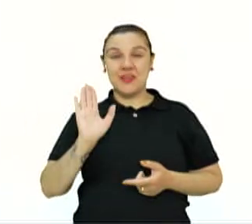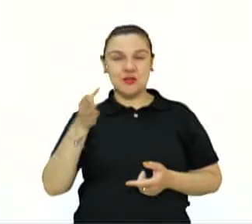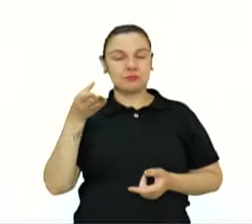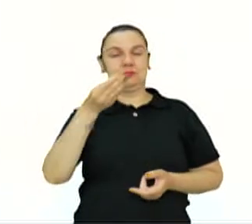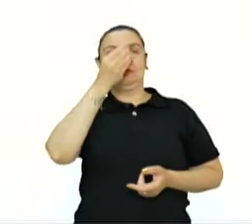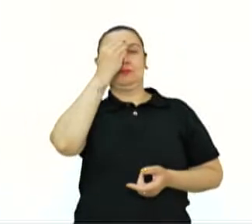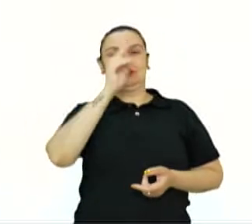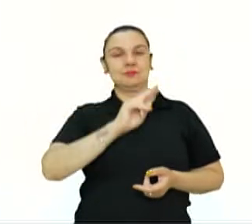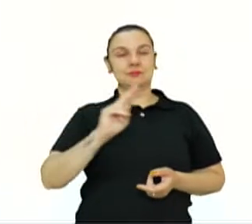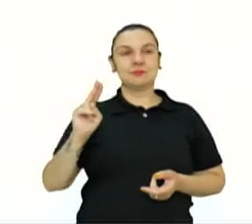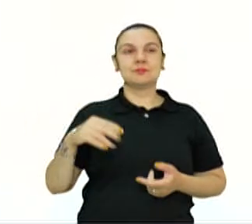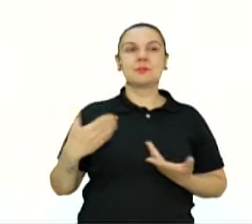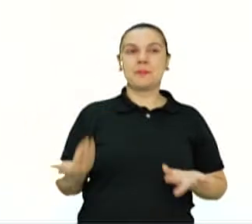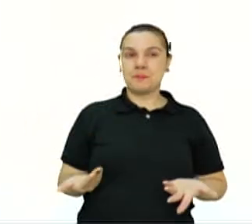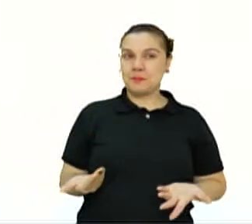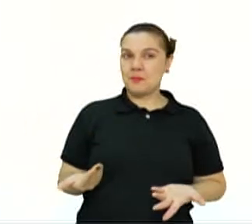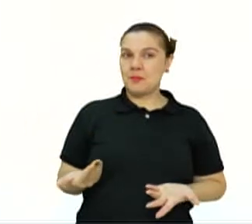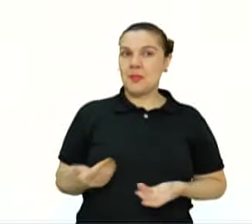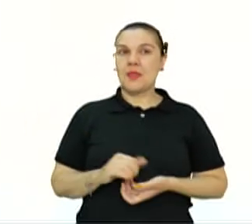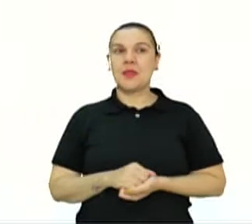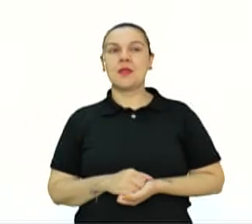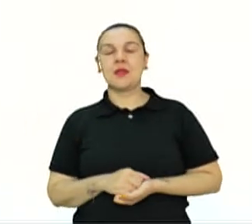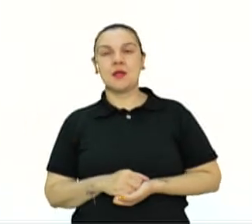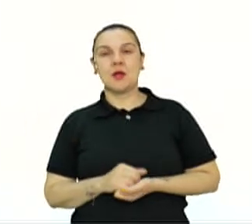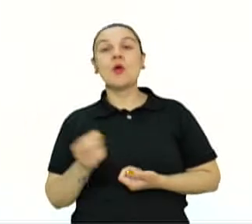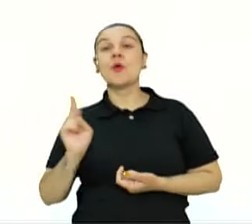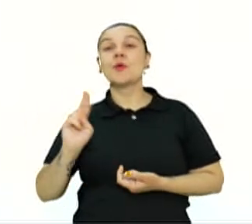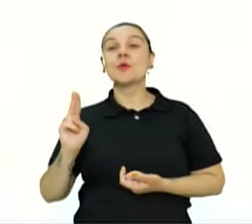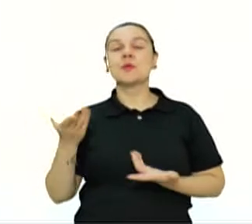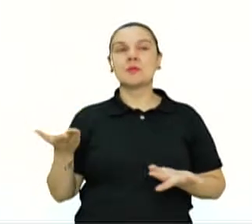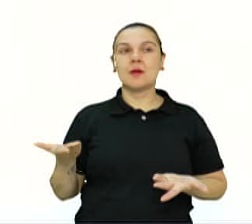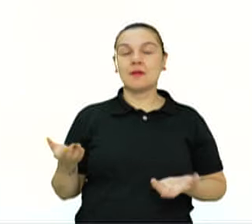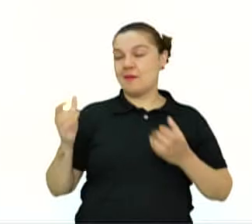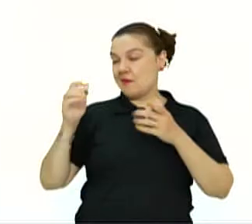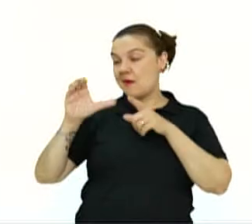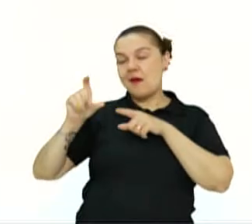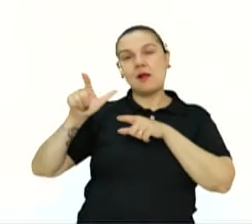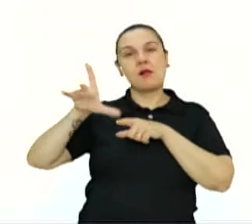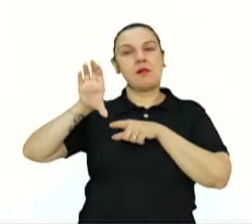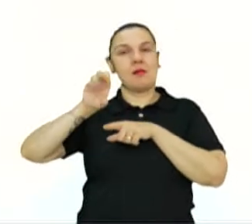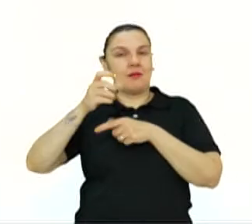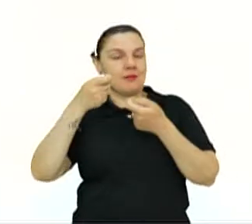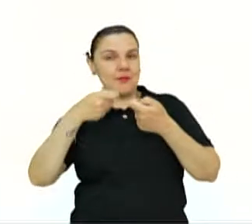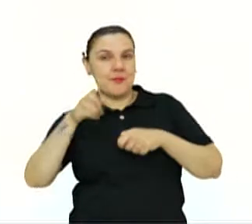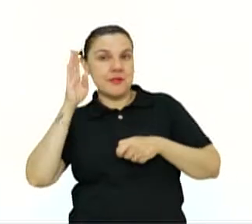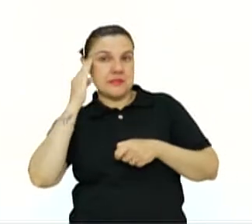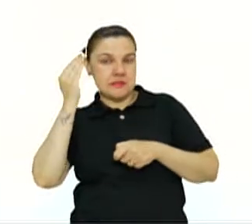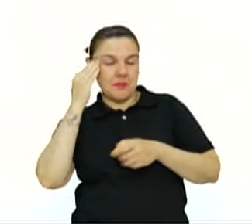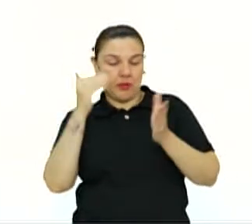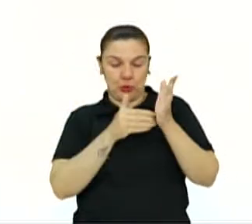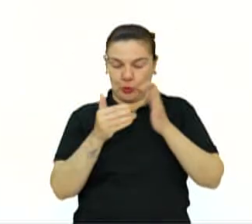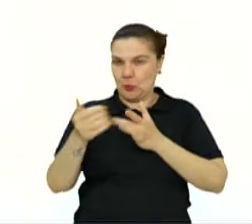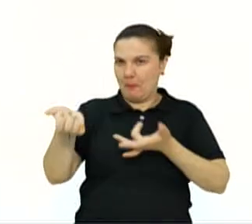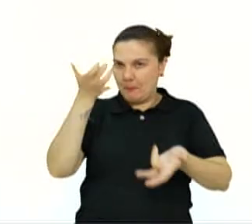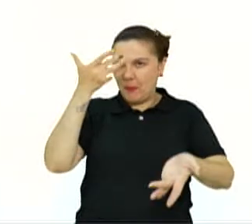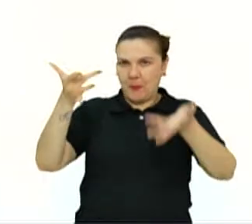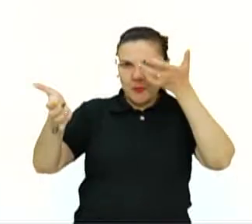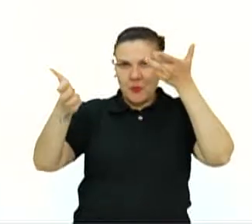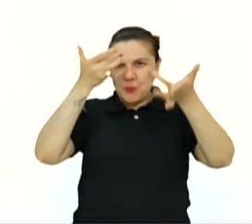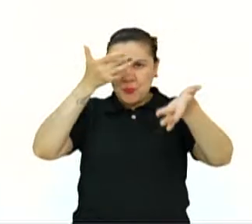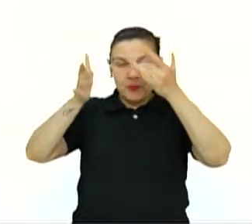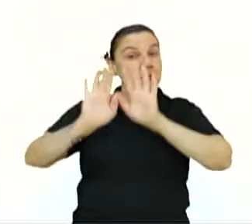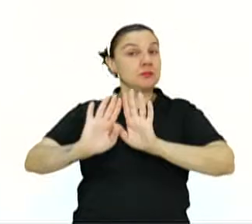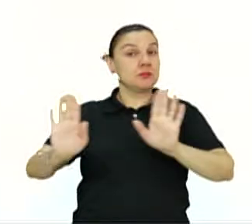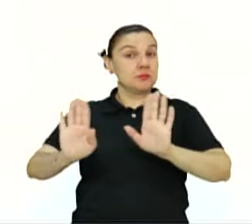pegou ali como é que é o nome, né, científico dessa bactéria. Claro que a gente não precisa ficar gravando nomes